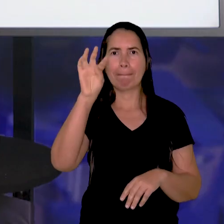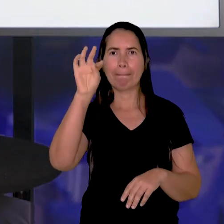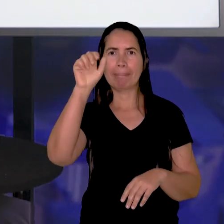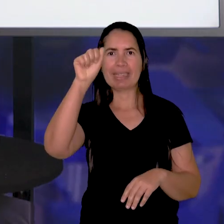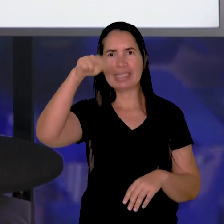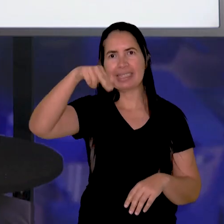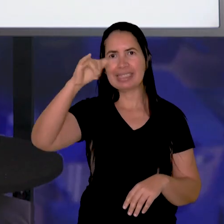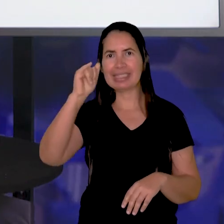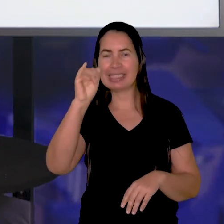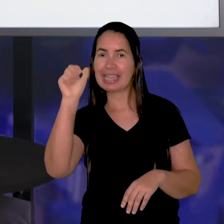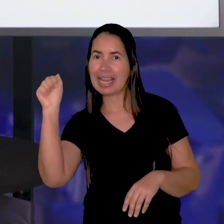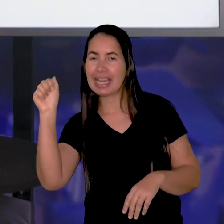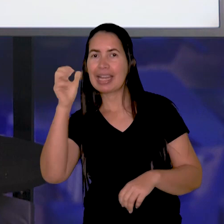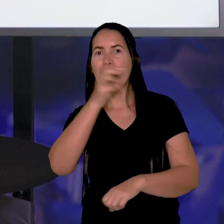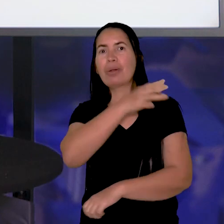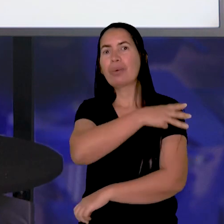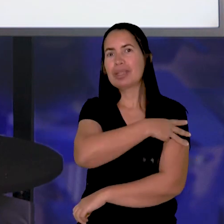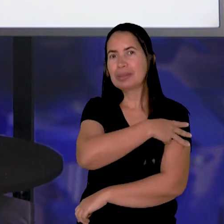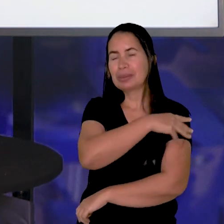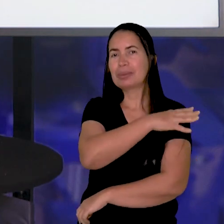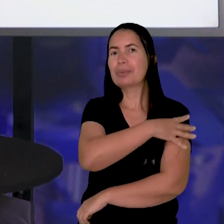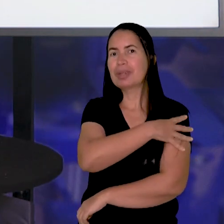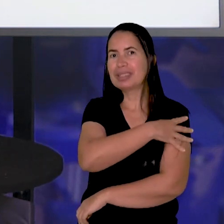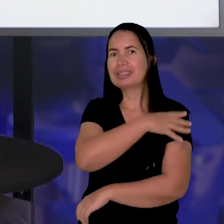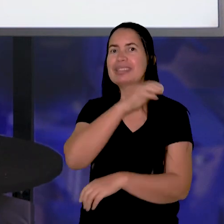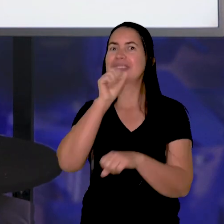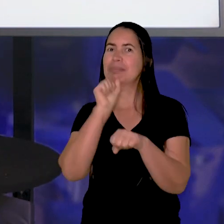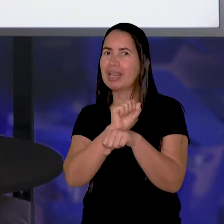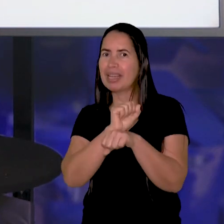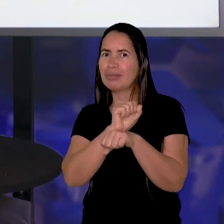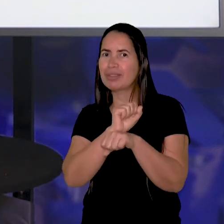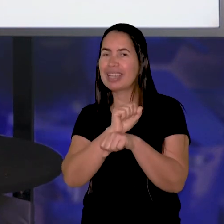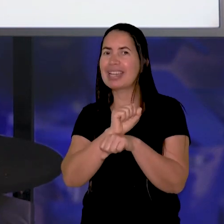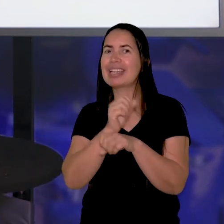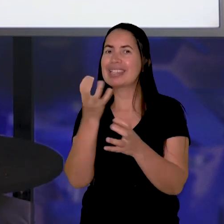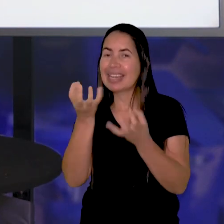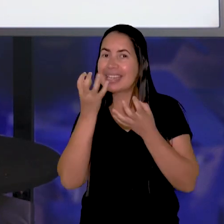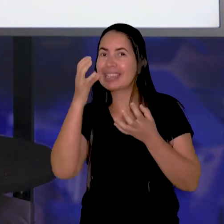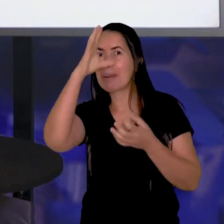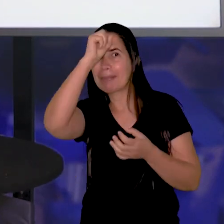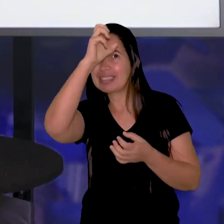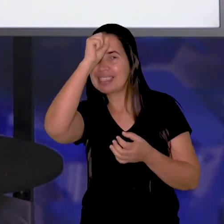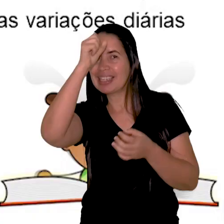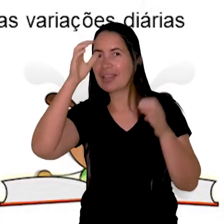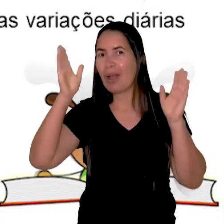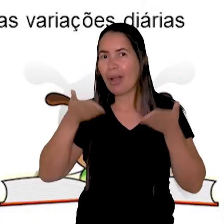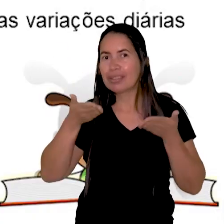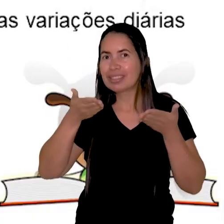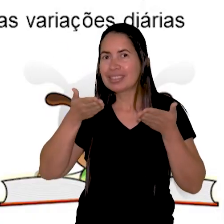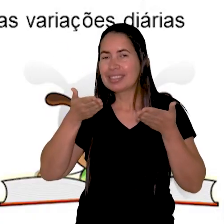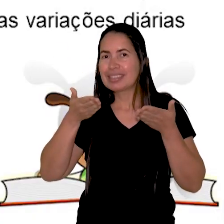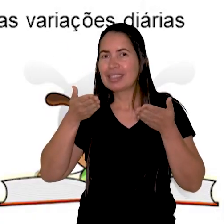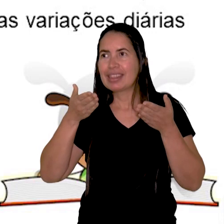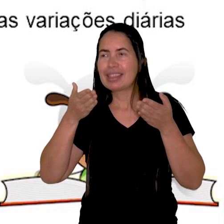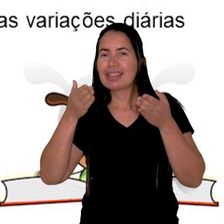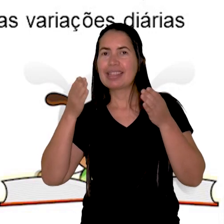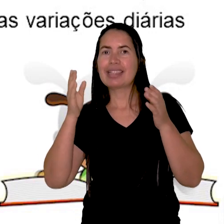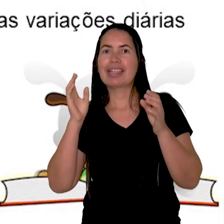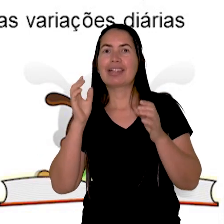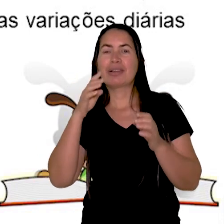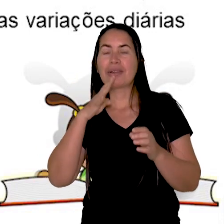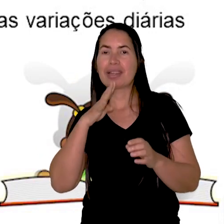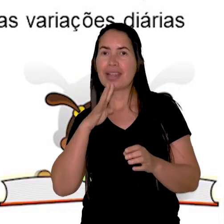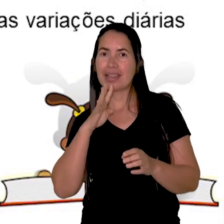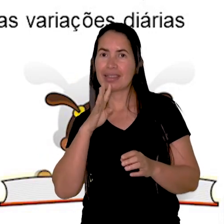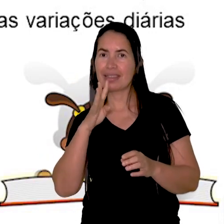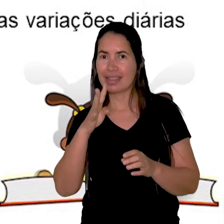do 4º ano. Espero que vocês estejam bem dispostos para aprender hoje sobre